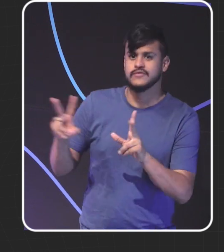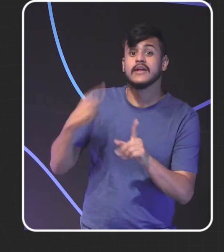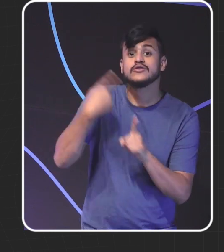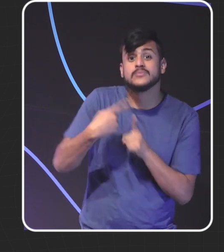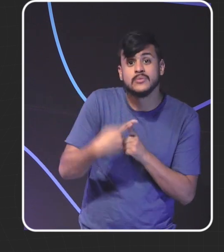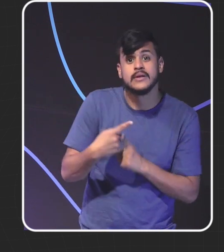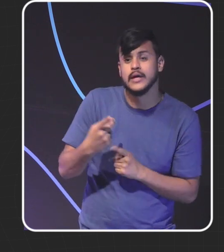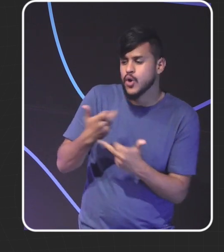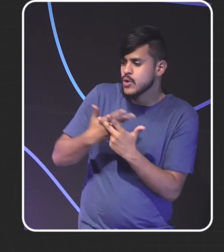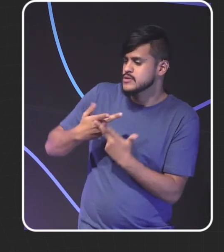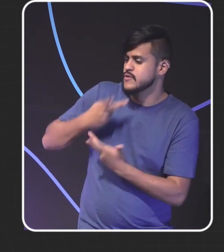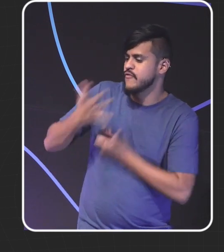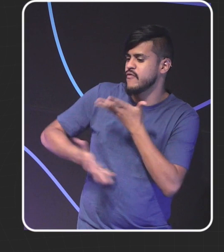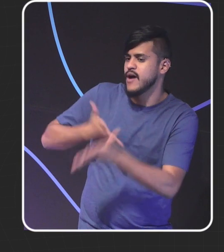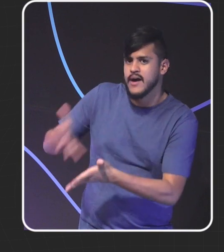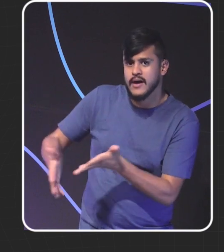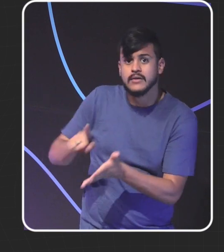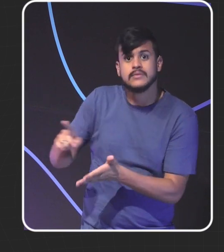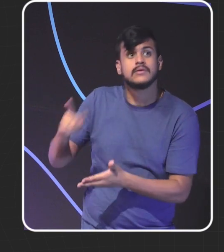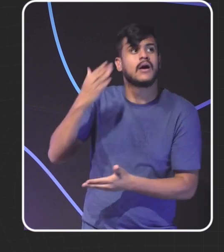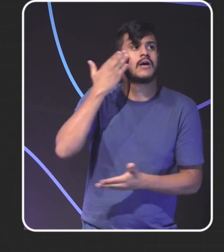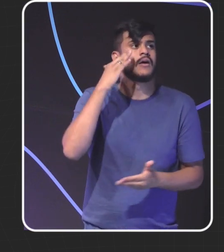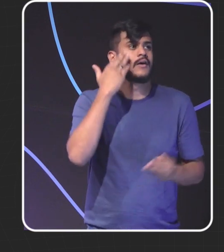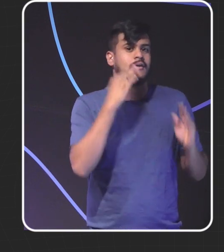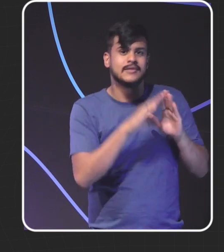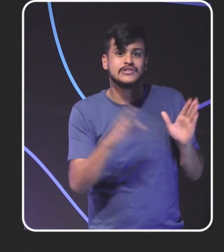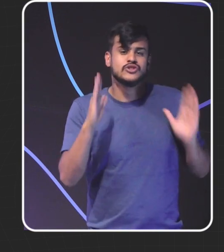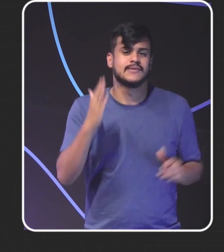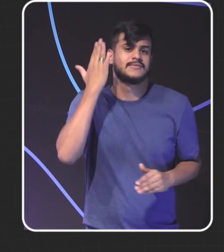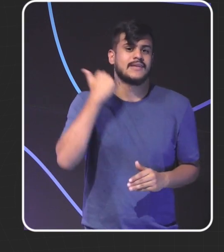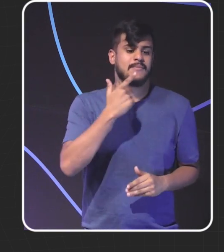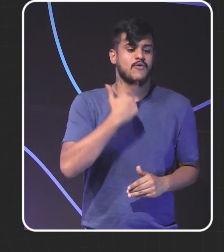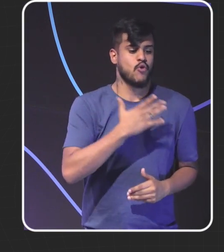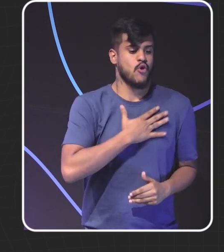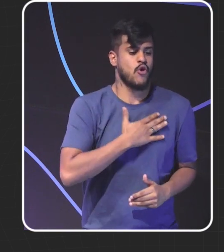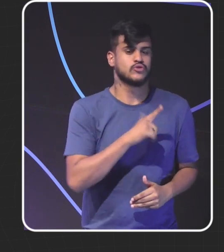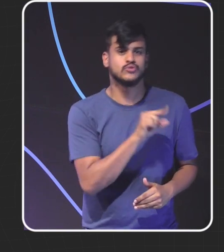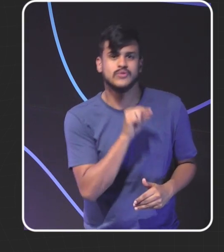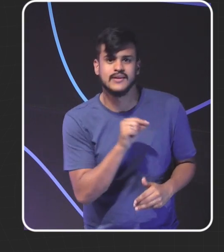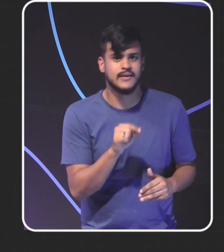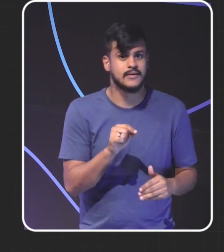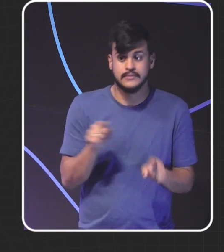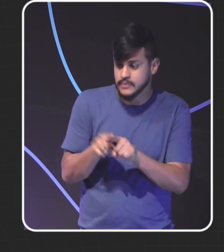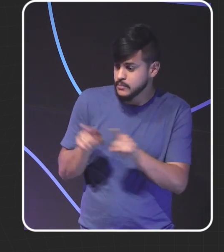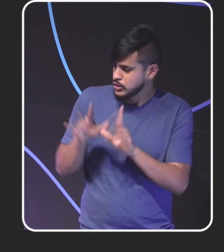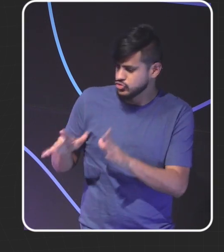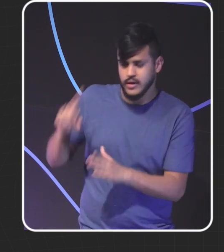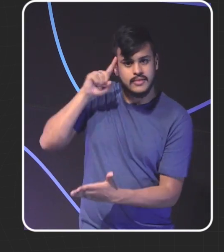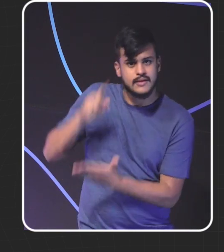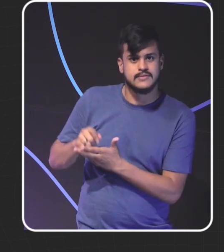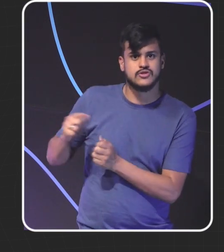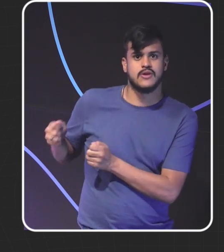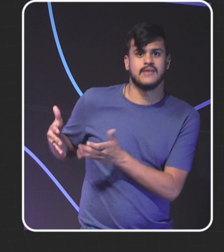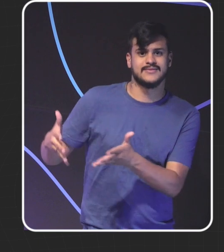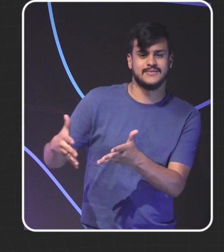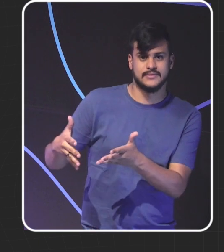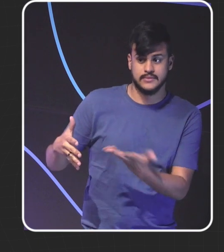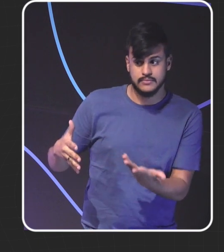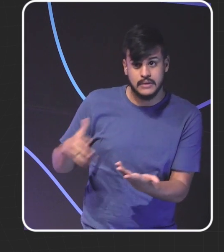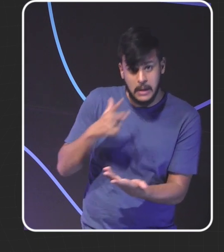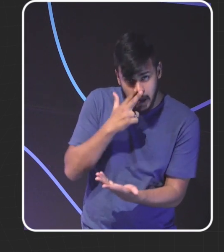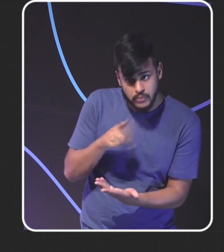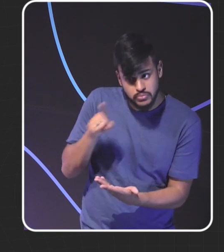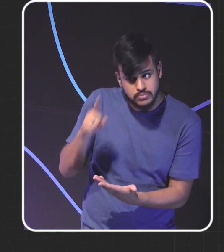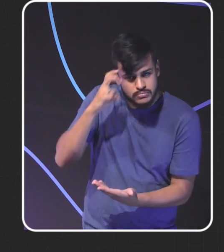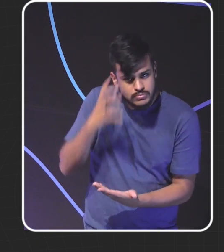nossos pedidos, nossos desejos, nossas preferências e também, né? Tomar uma ação a partir disso. Então, acho que vai facilitar não só